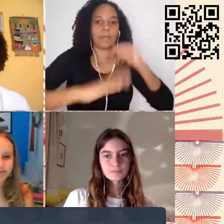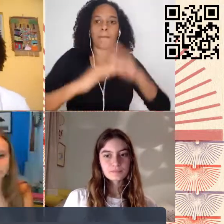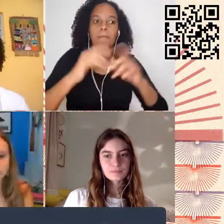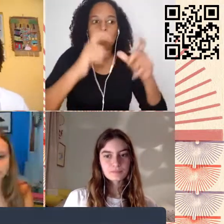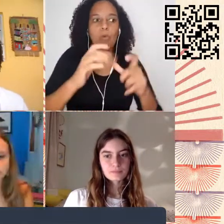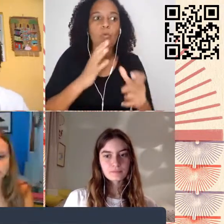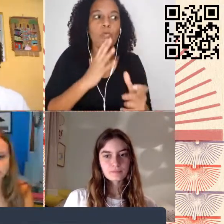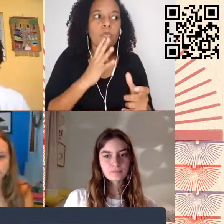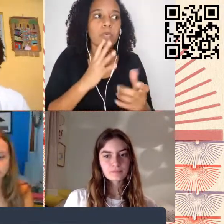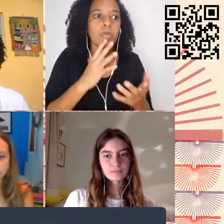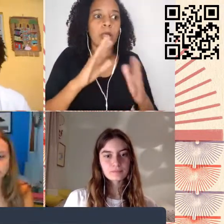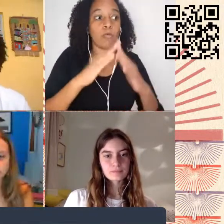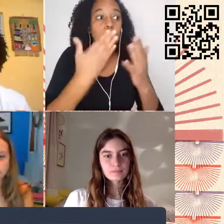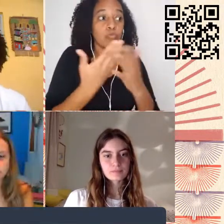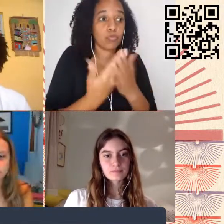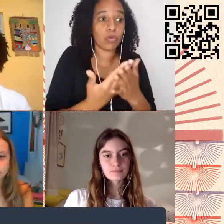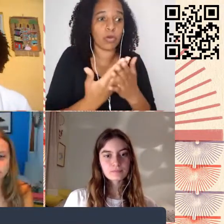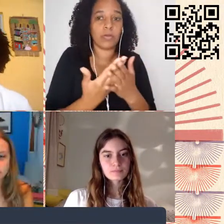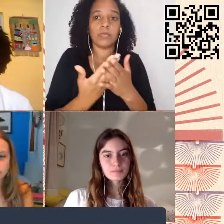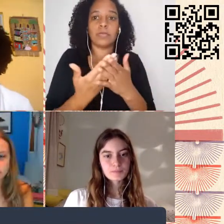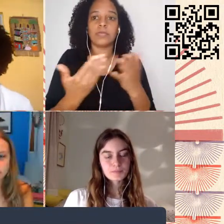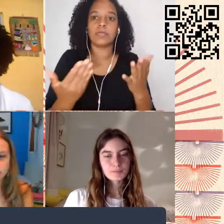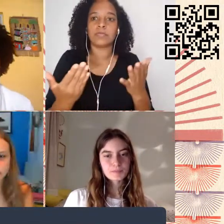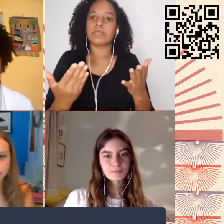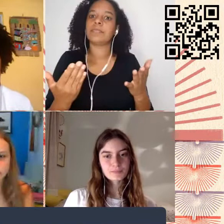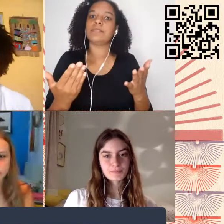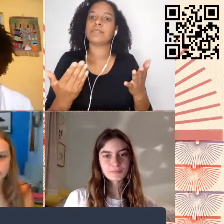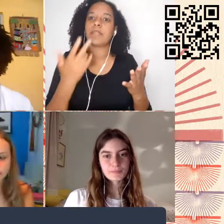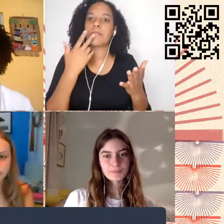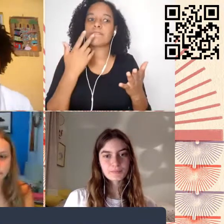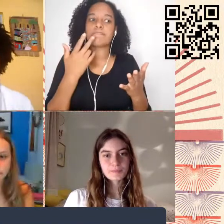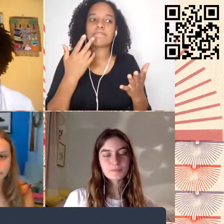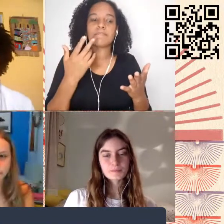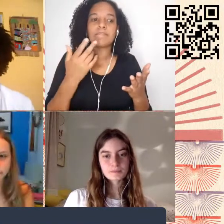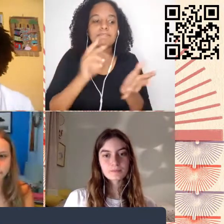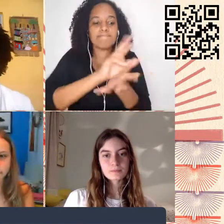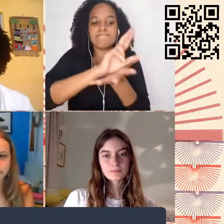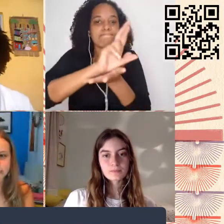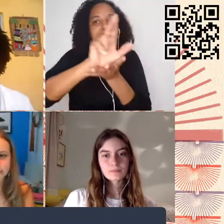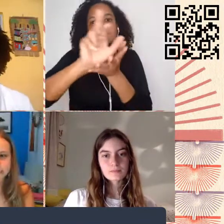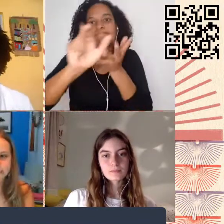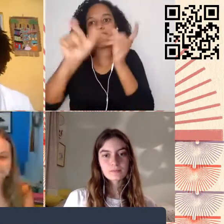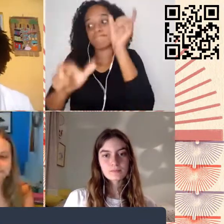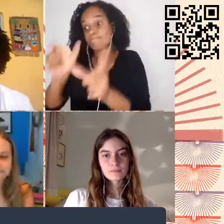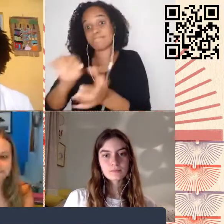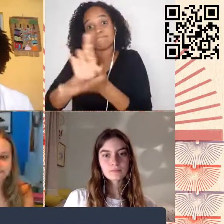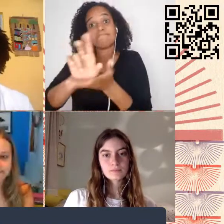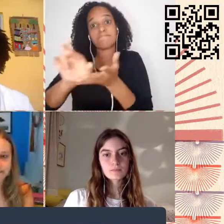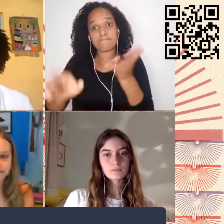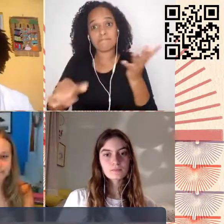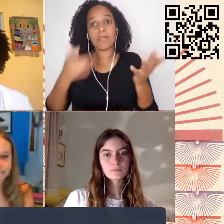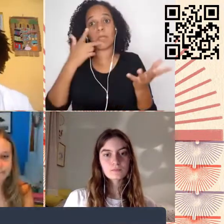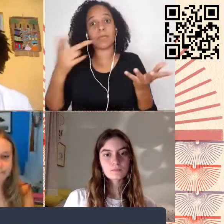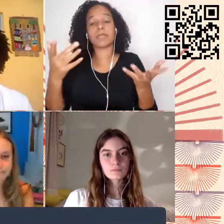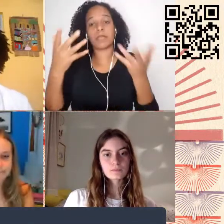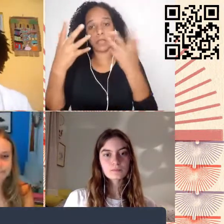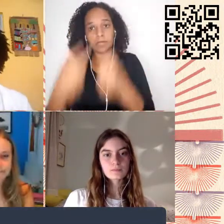né, que é a escola, a gente trabalhar com as multiplicidades, né? A Chimamanda